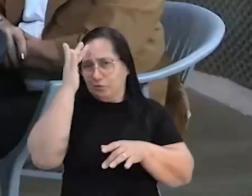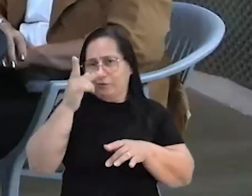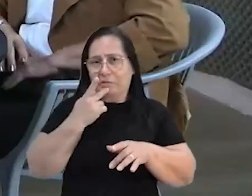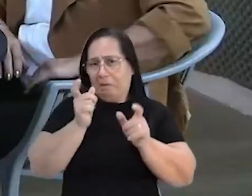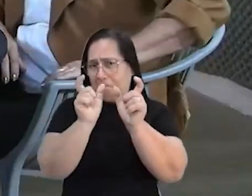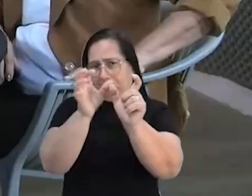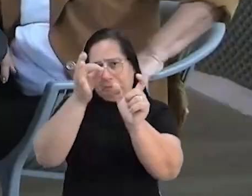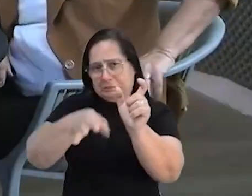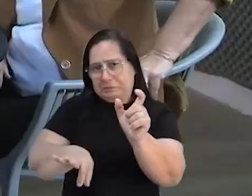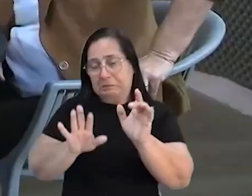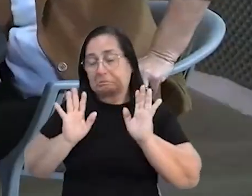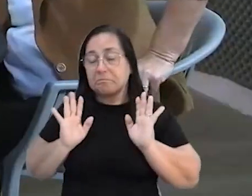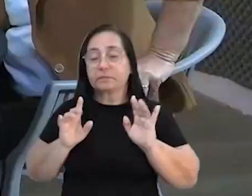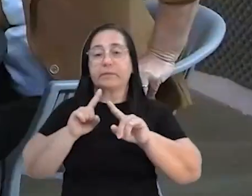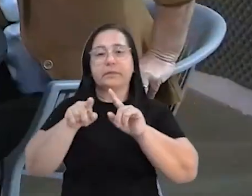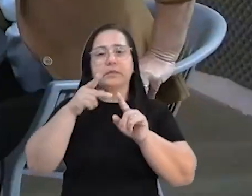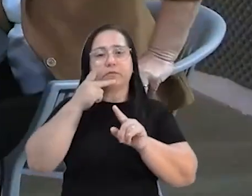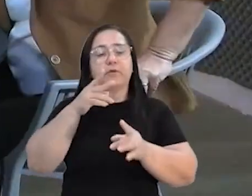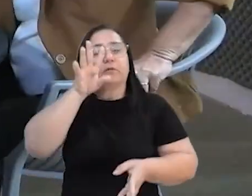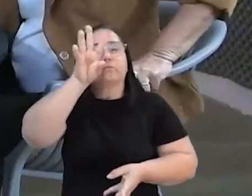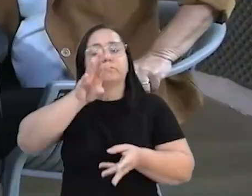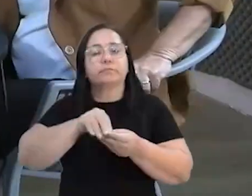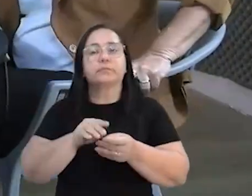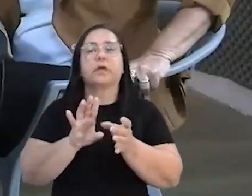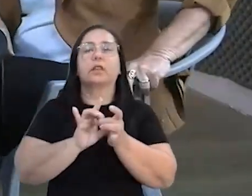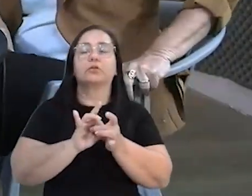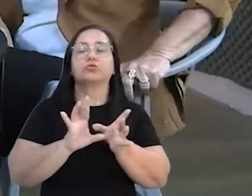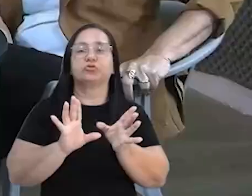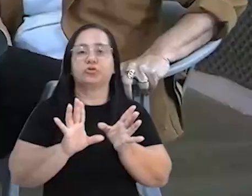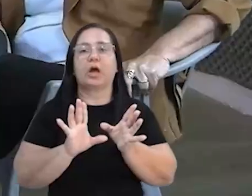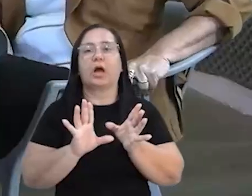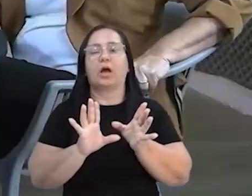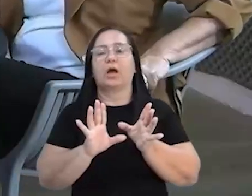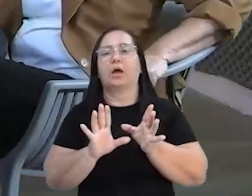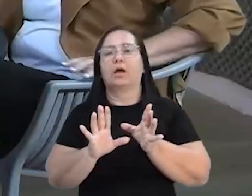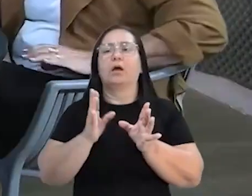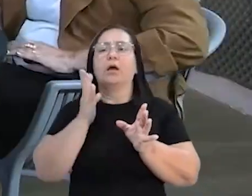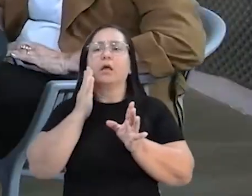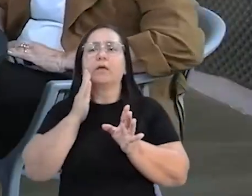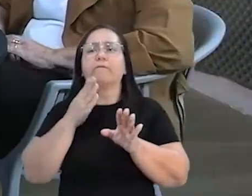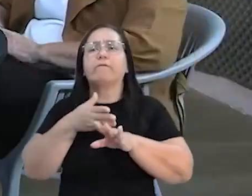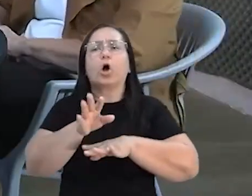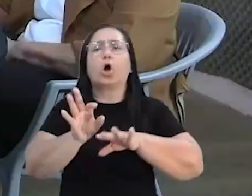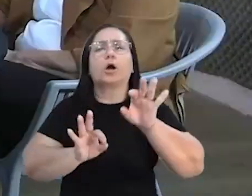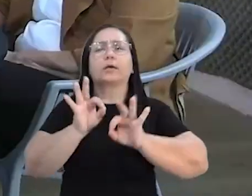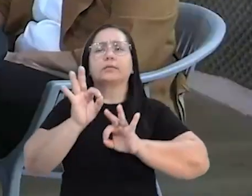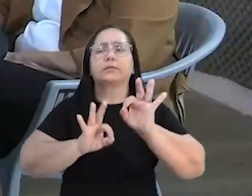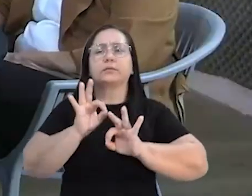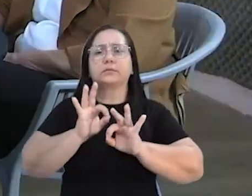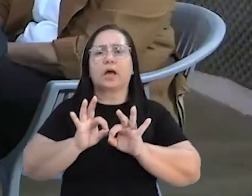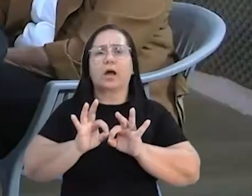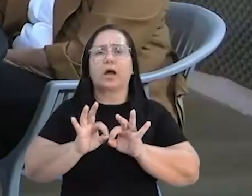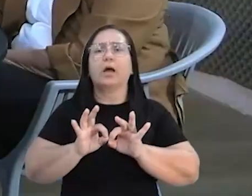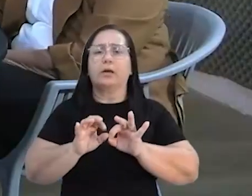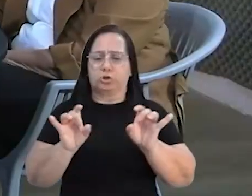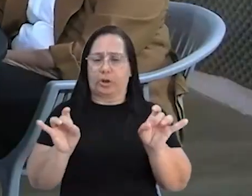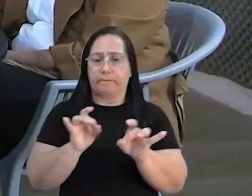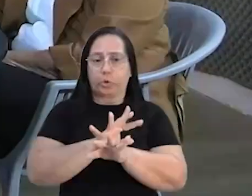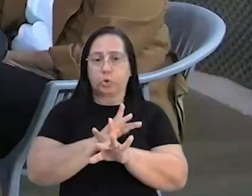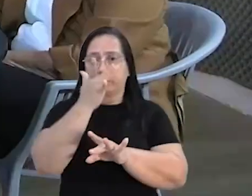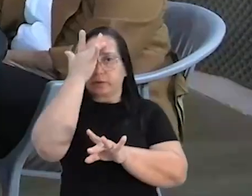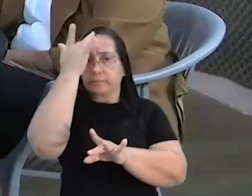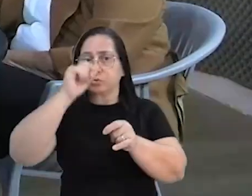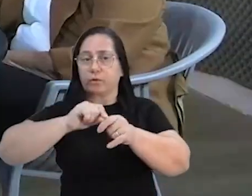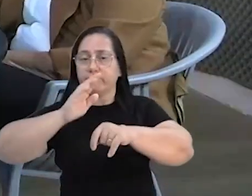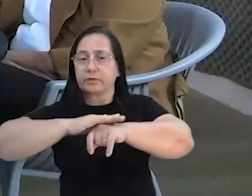Bucão. E aí ele traz um pouco dessa questão de deixar quem vai organizar para quem vai fazer. Então, tá